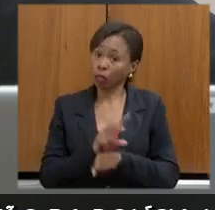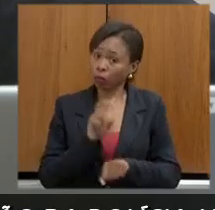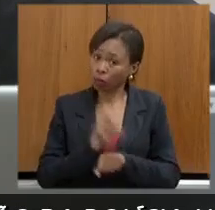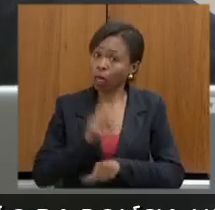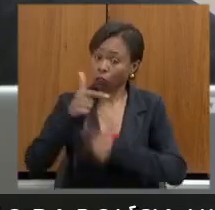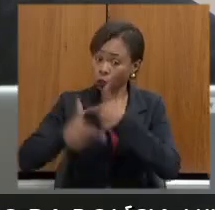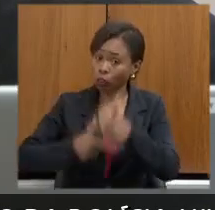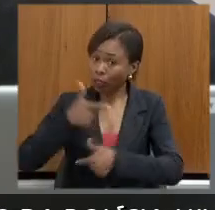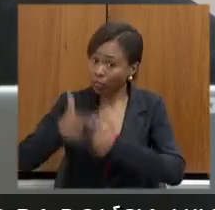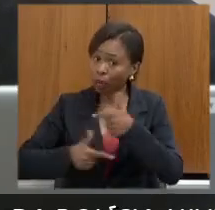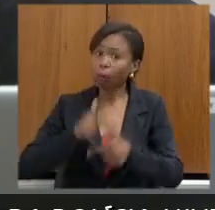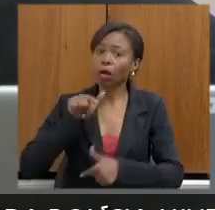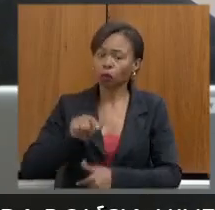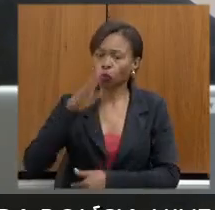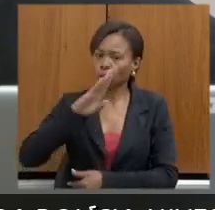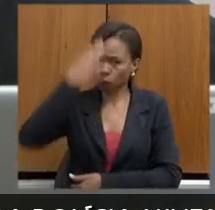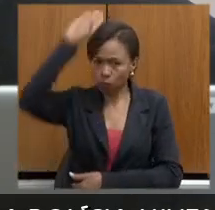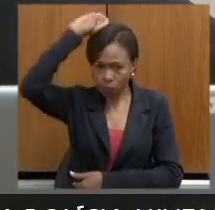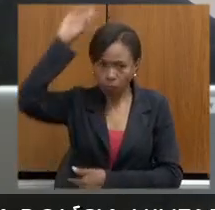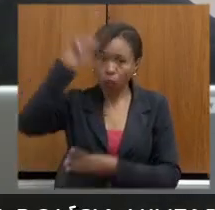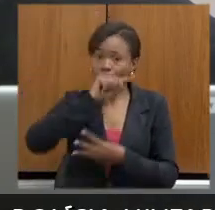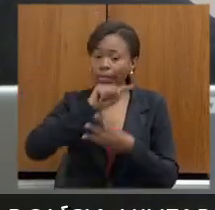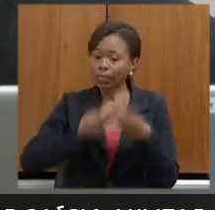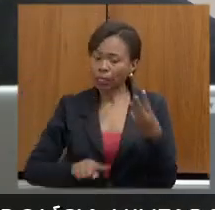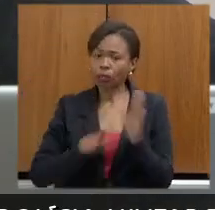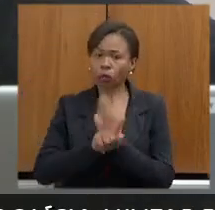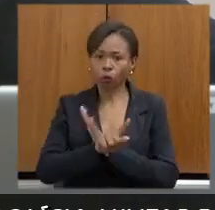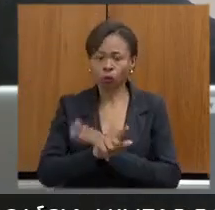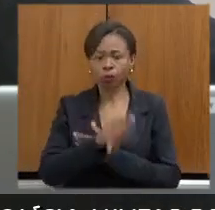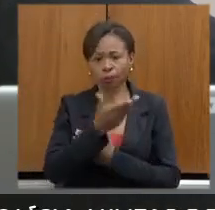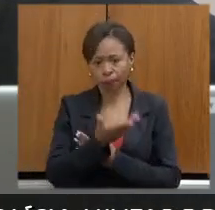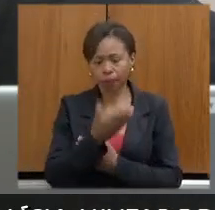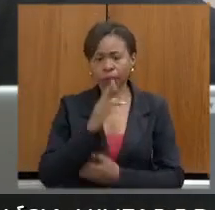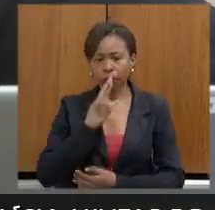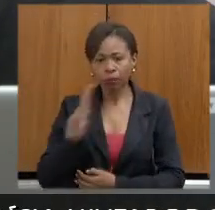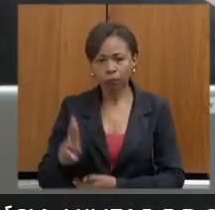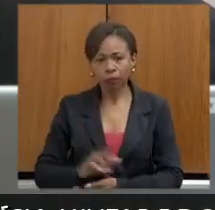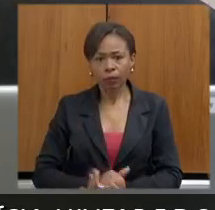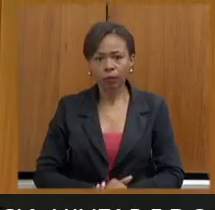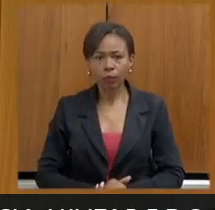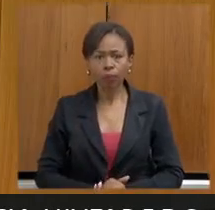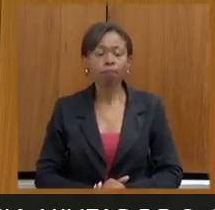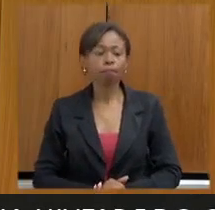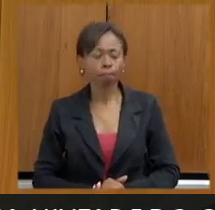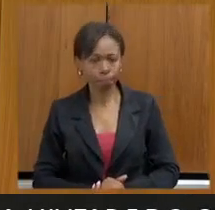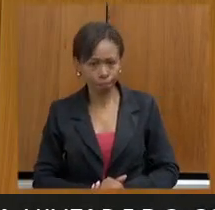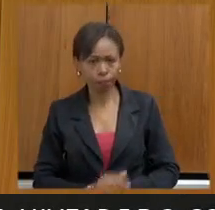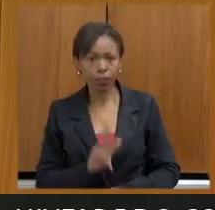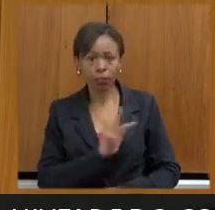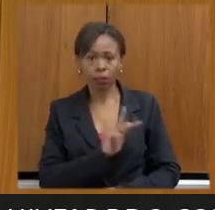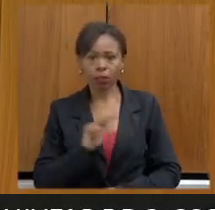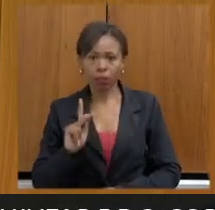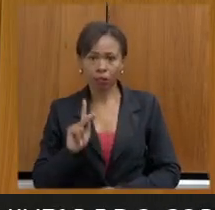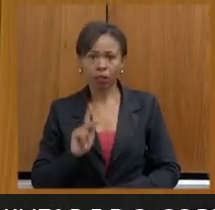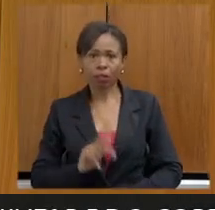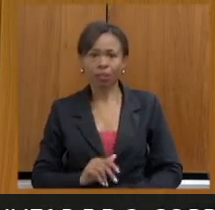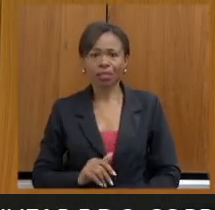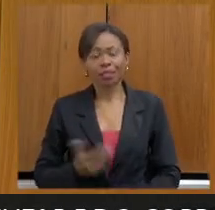Bombeiro Militar são essas primeiras perguntas Comandante Eu tenho palavra Presidente explosão foi citado